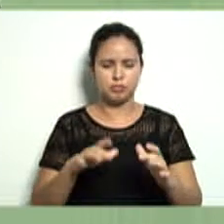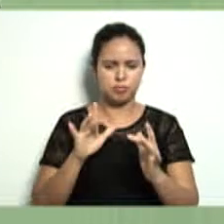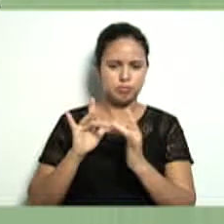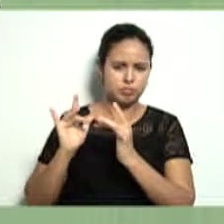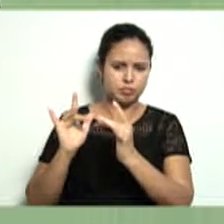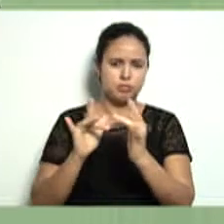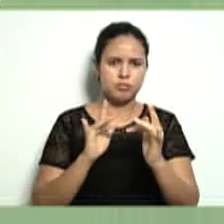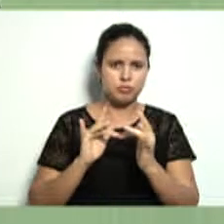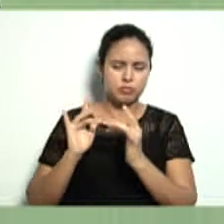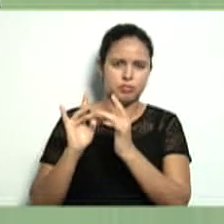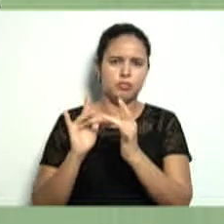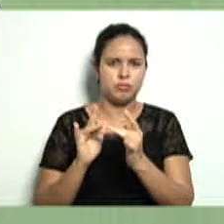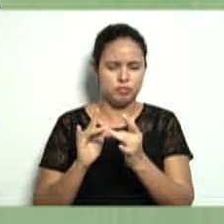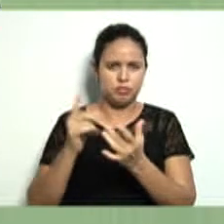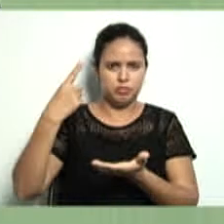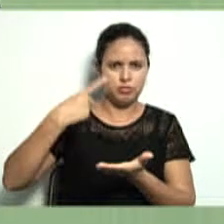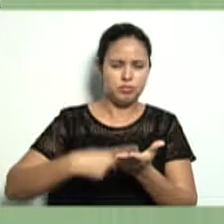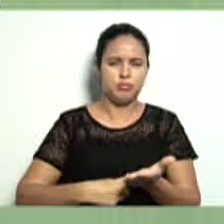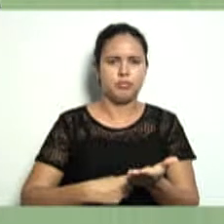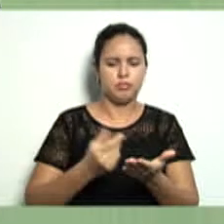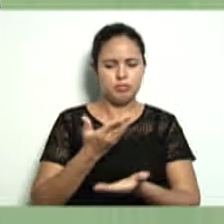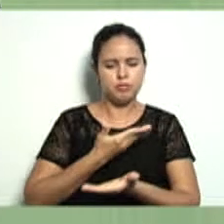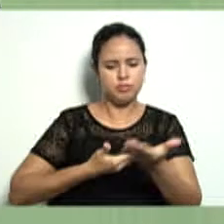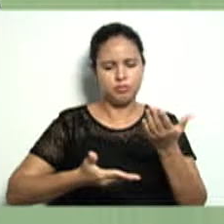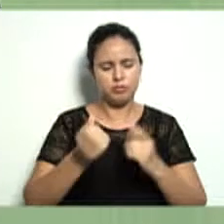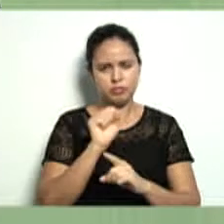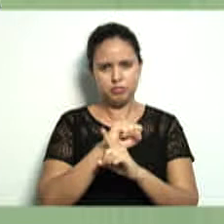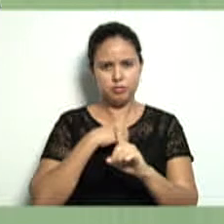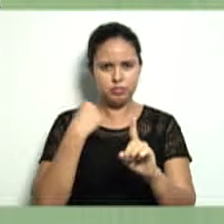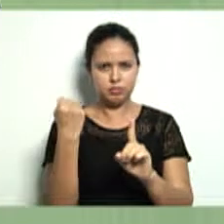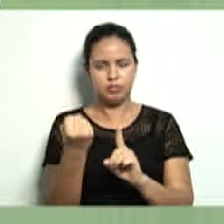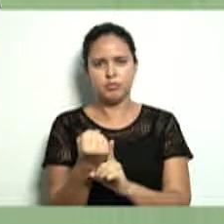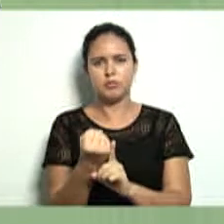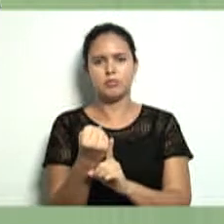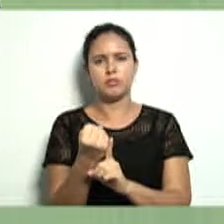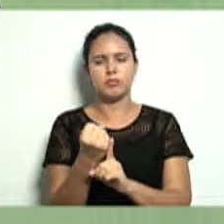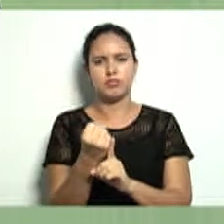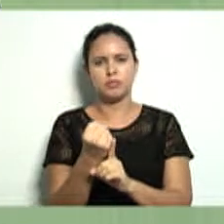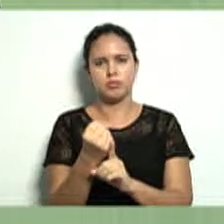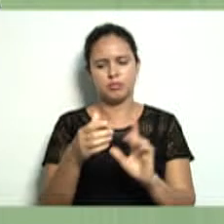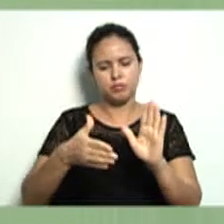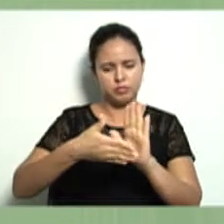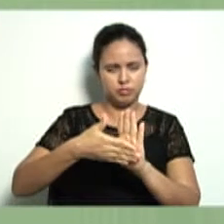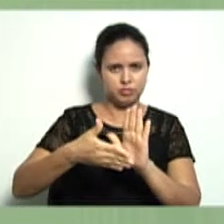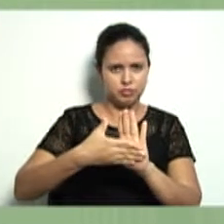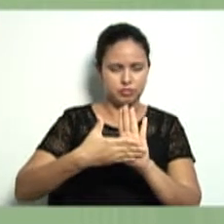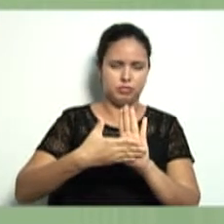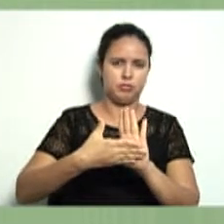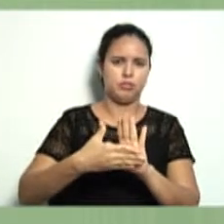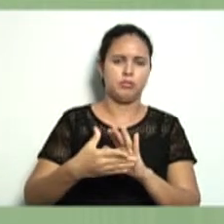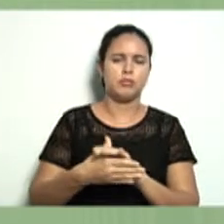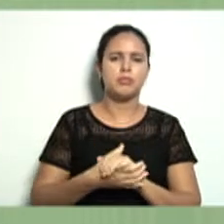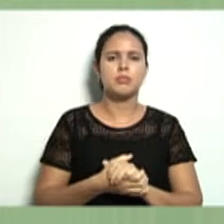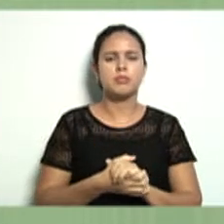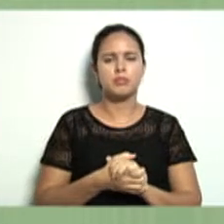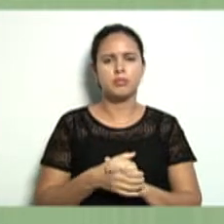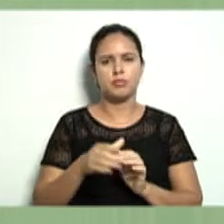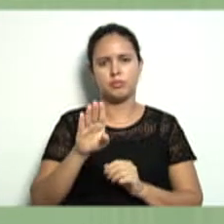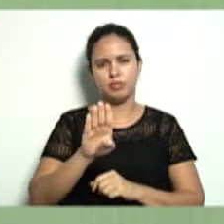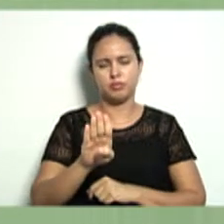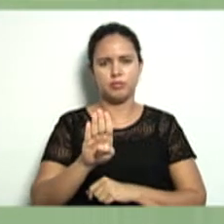afinados no comprometimento da sociedade e de suas funções. Letra